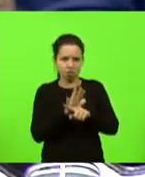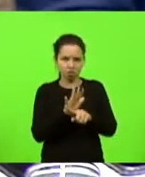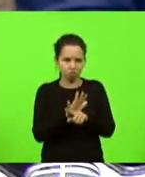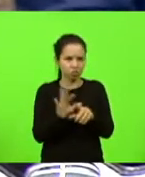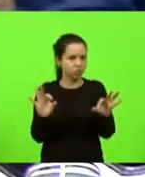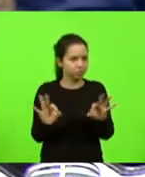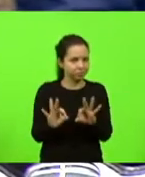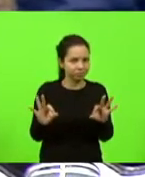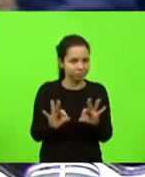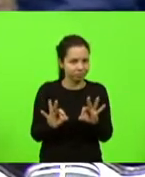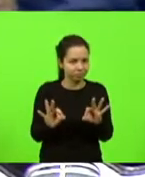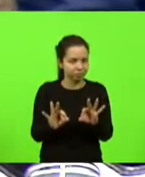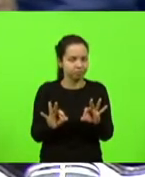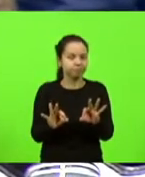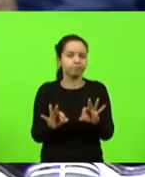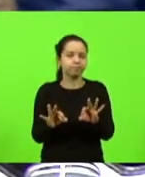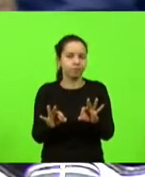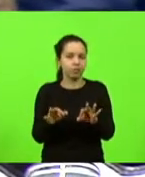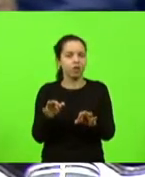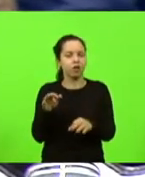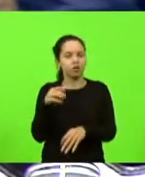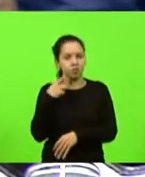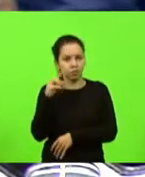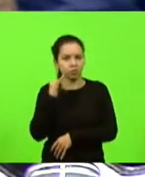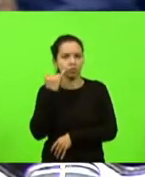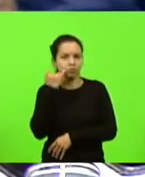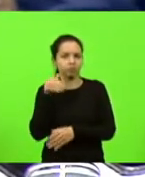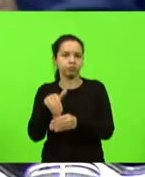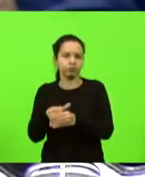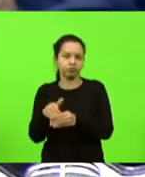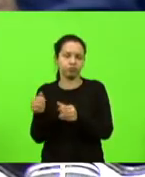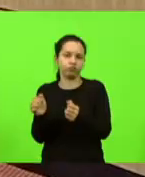sinalização? Deputado Gessé, eu voto com o senhor.